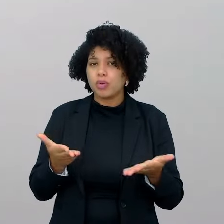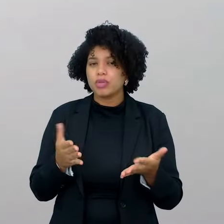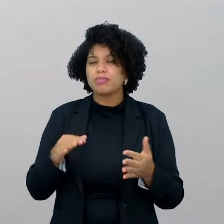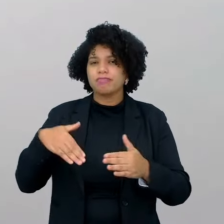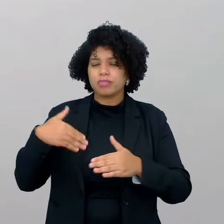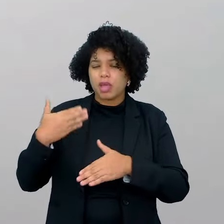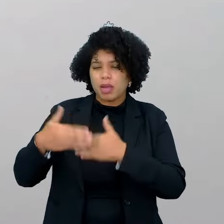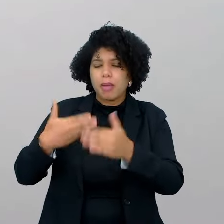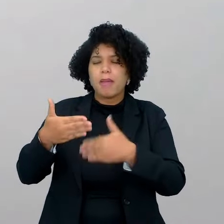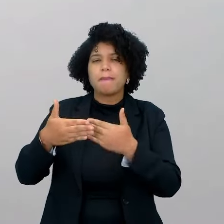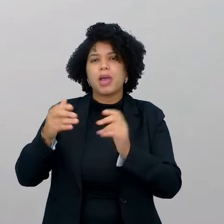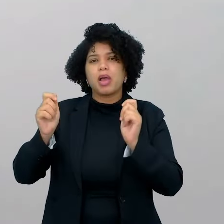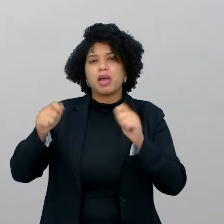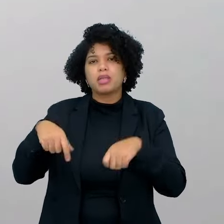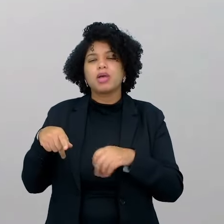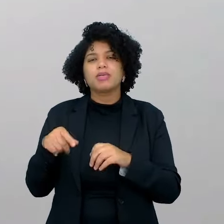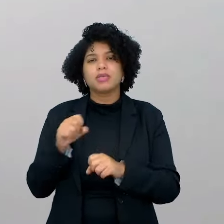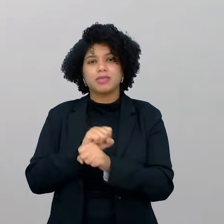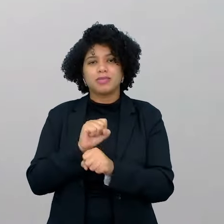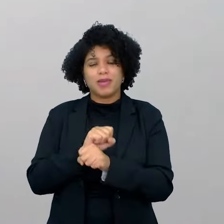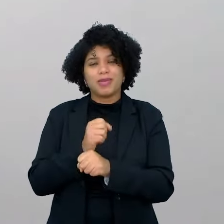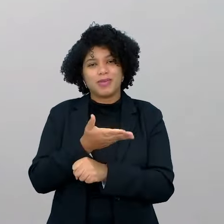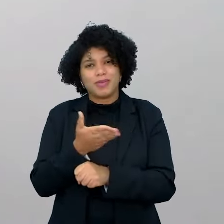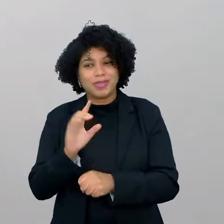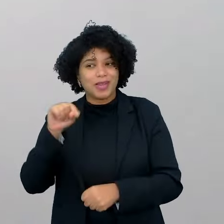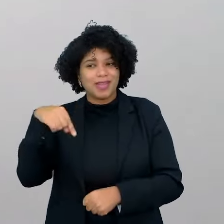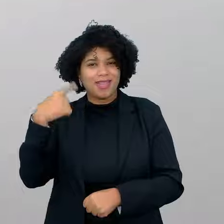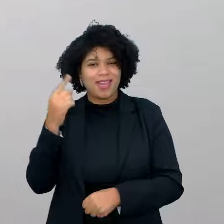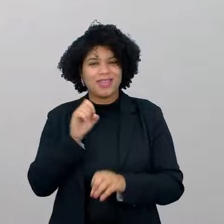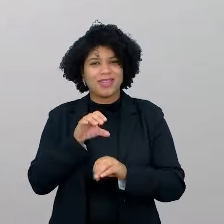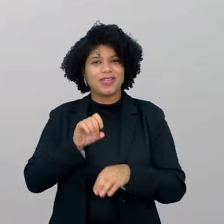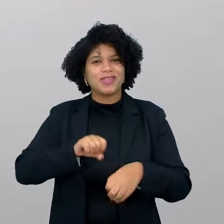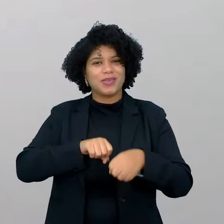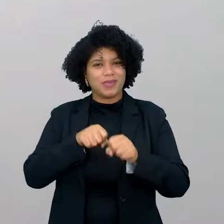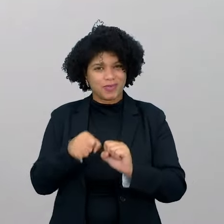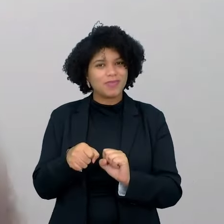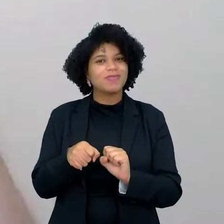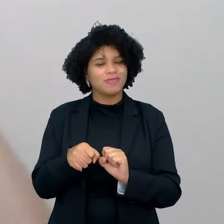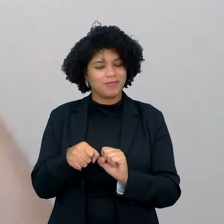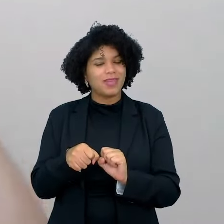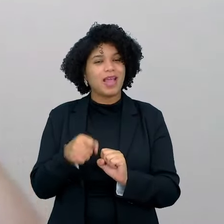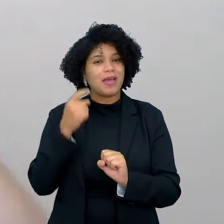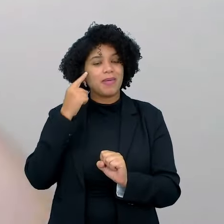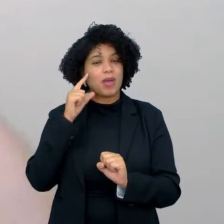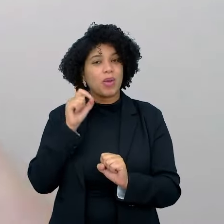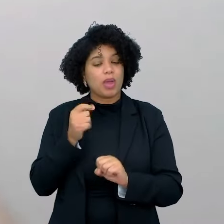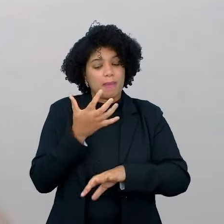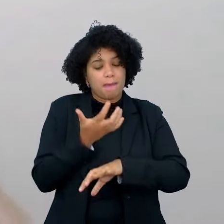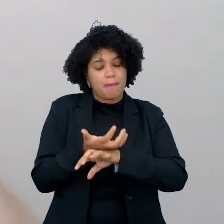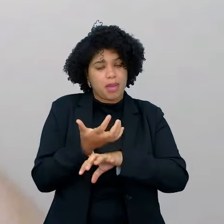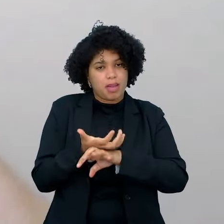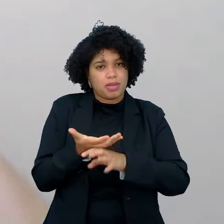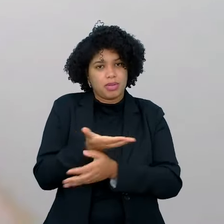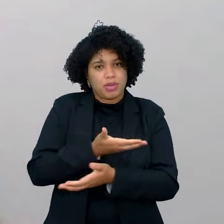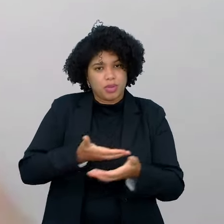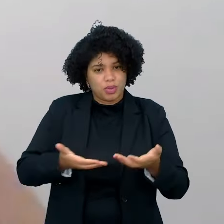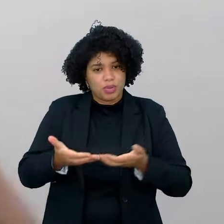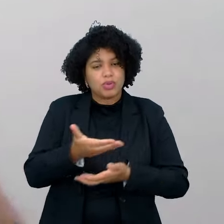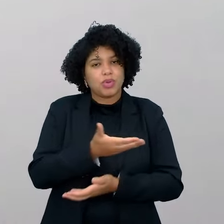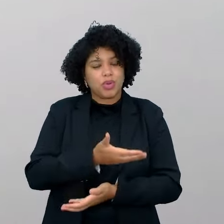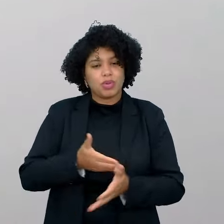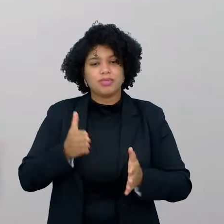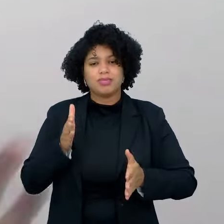avançar cada vez mais. Aguardo vocês na próxima formação, já pensando na interdisciplinaridade daqui 15